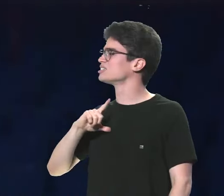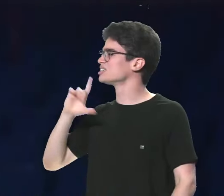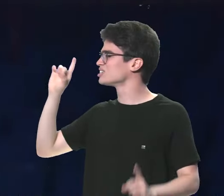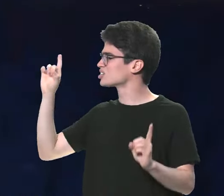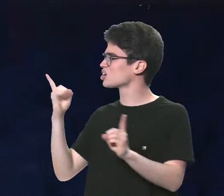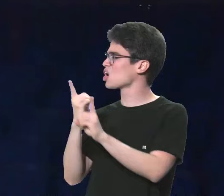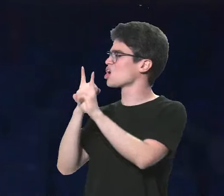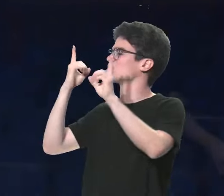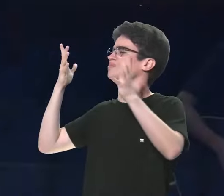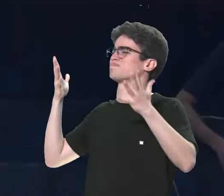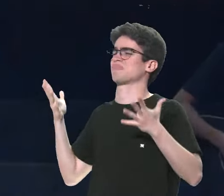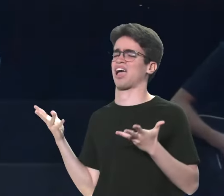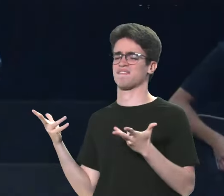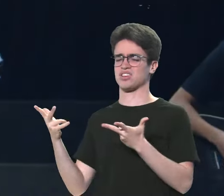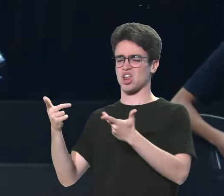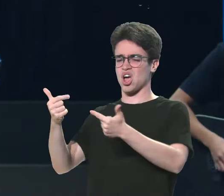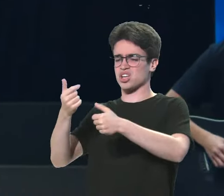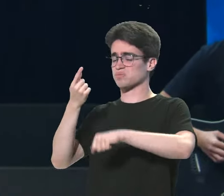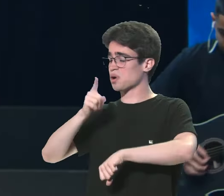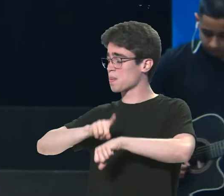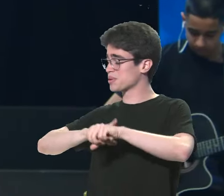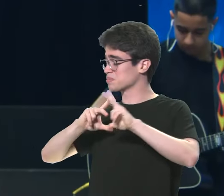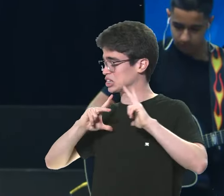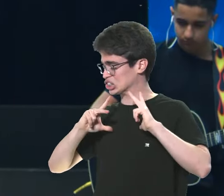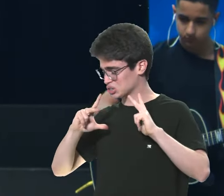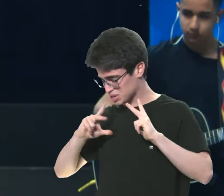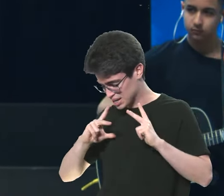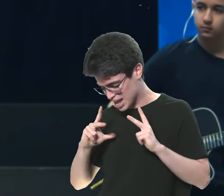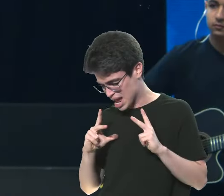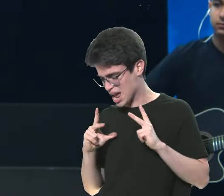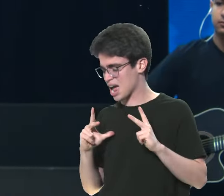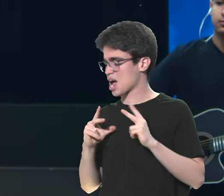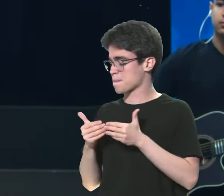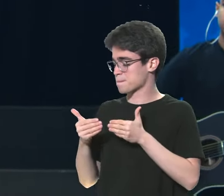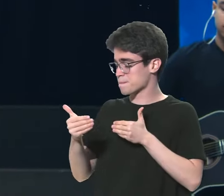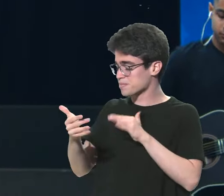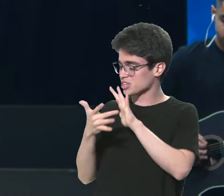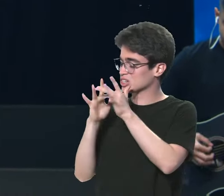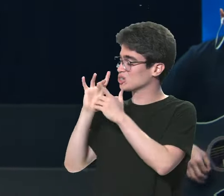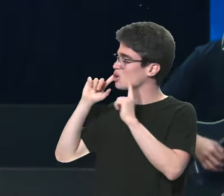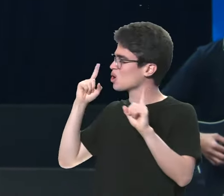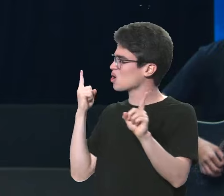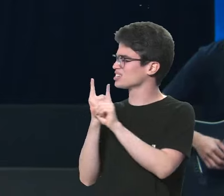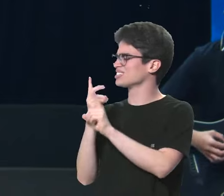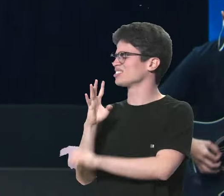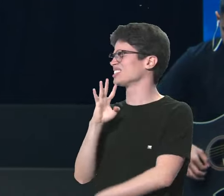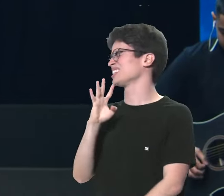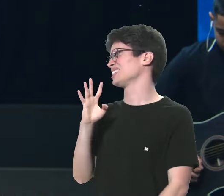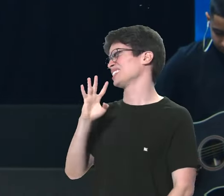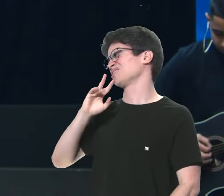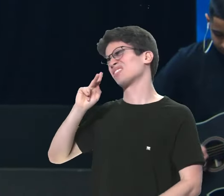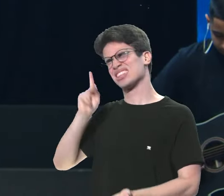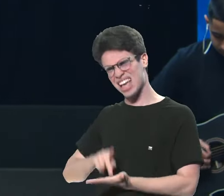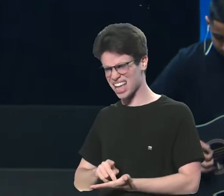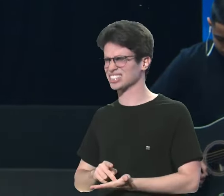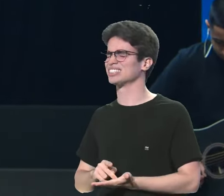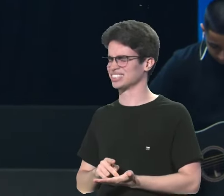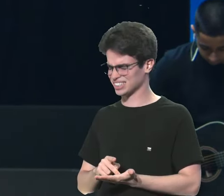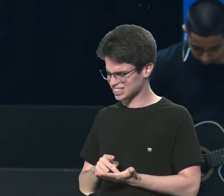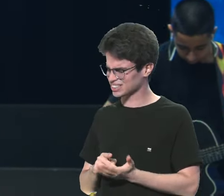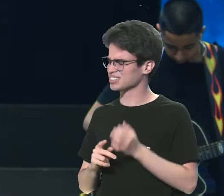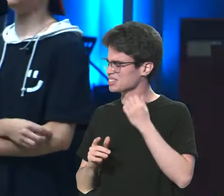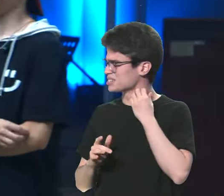Jesus contigo no secreto quando elas vão te conhecer de verdade Jesus não importa o que